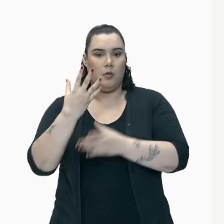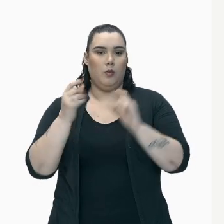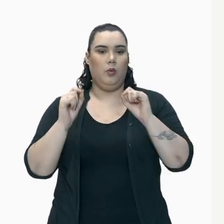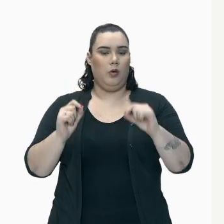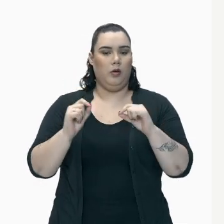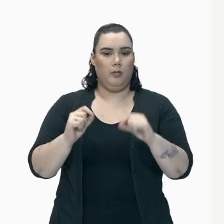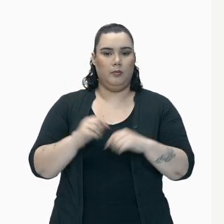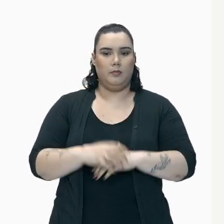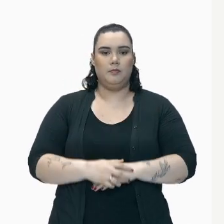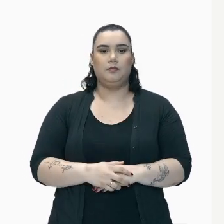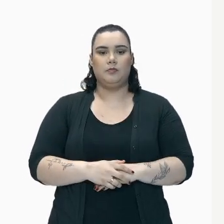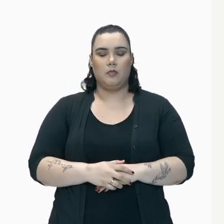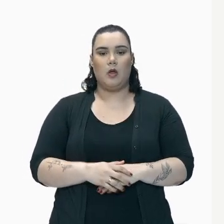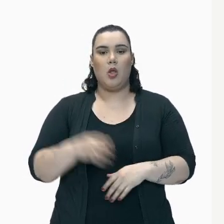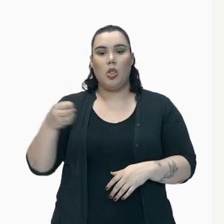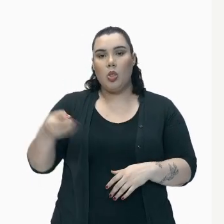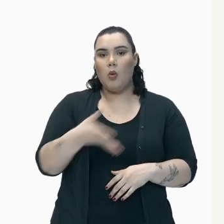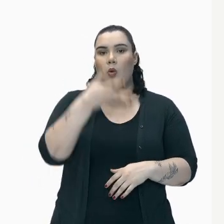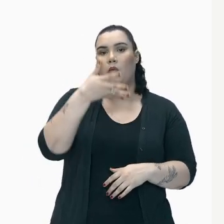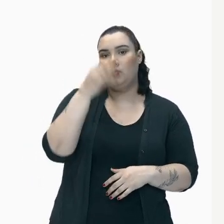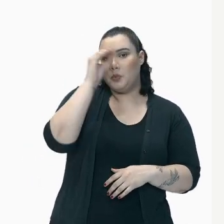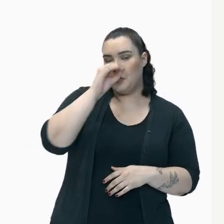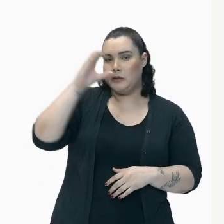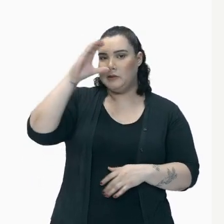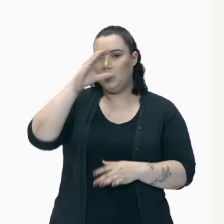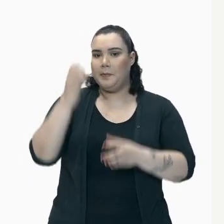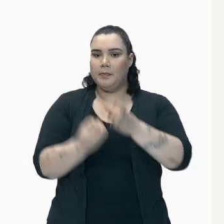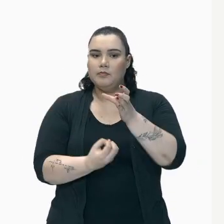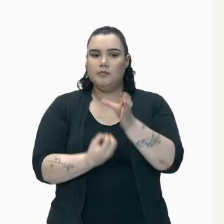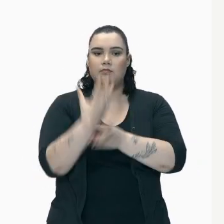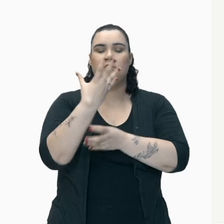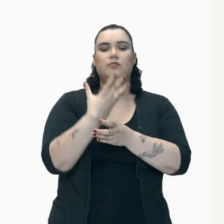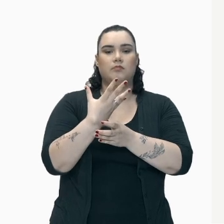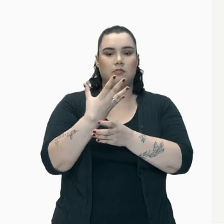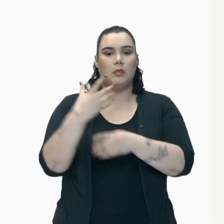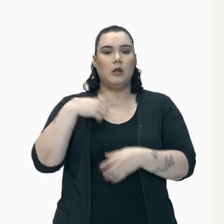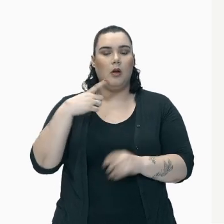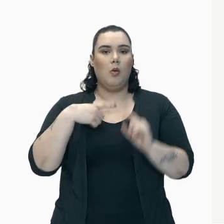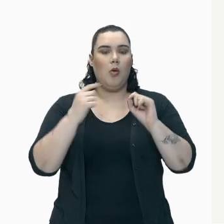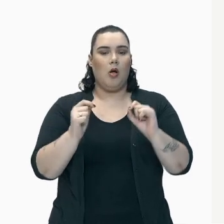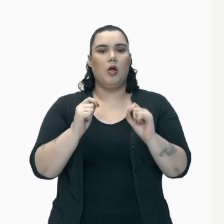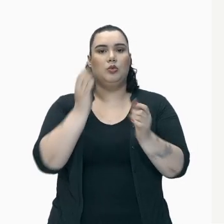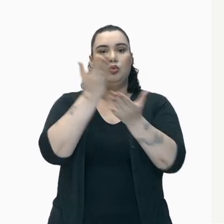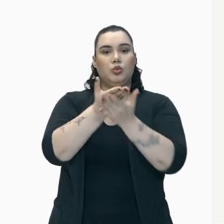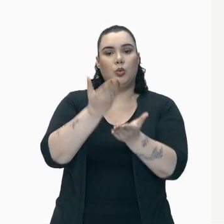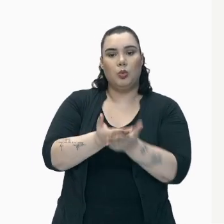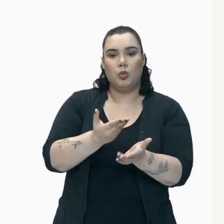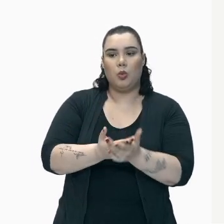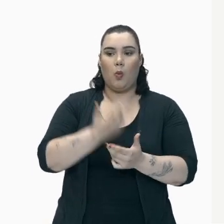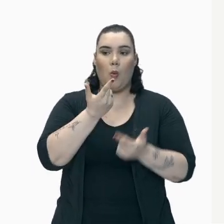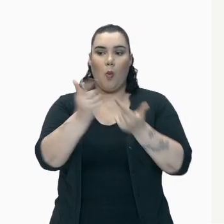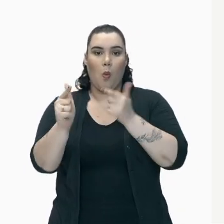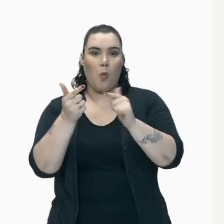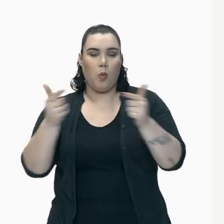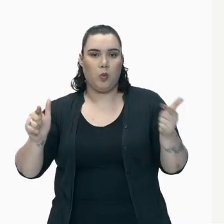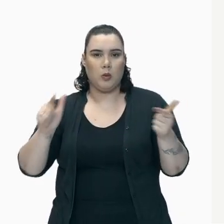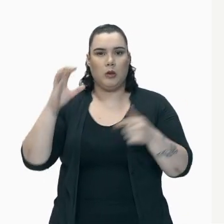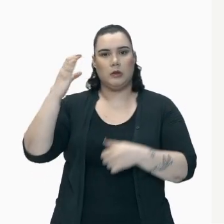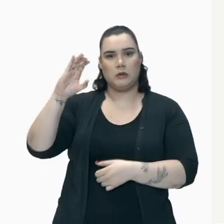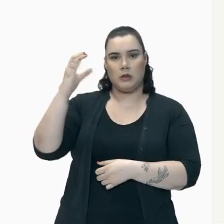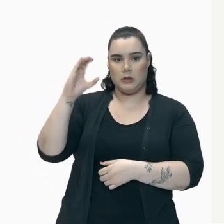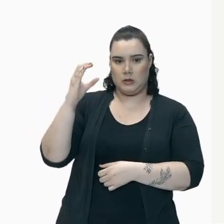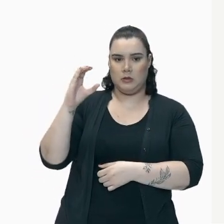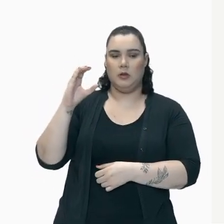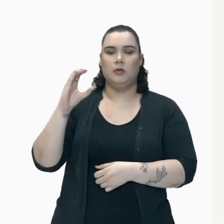desenvolvendo-se a incorporação de novos conhecimentos obtidos a partir da interação com